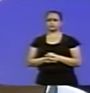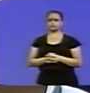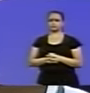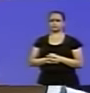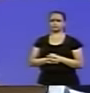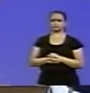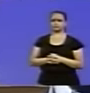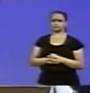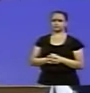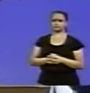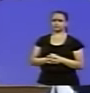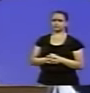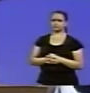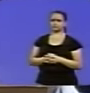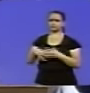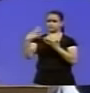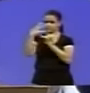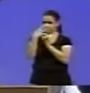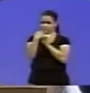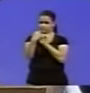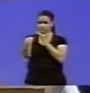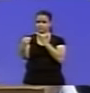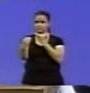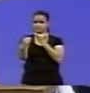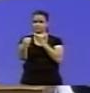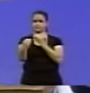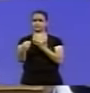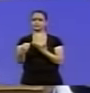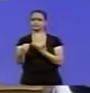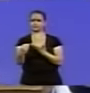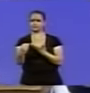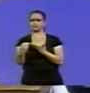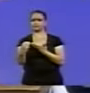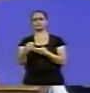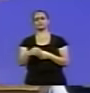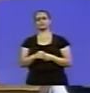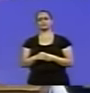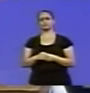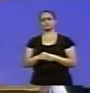Vós nunca abandonais.